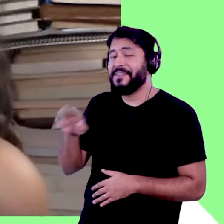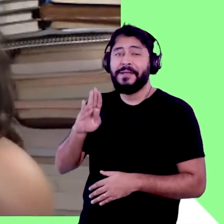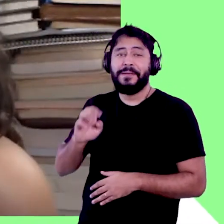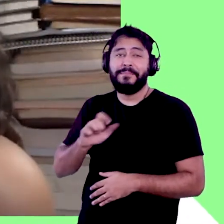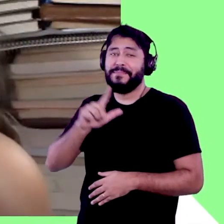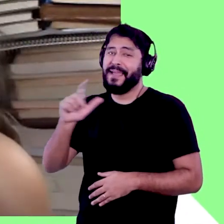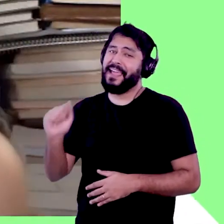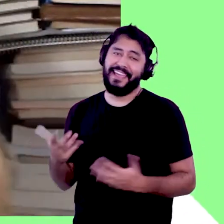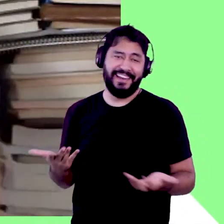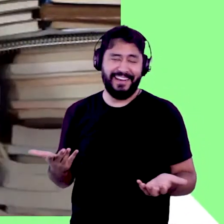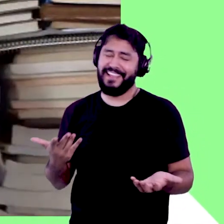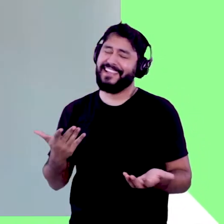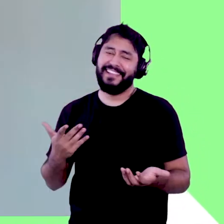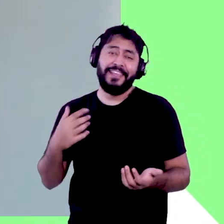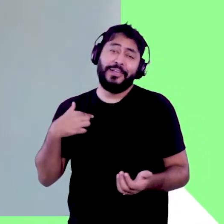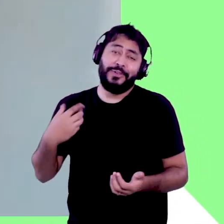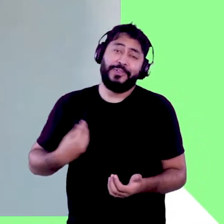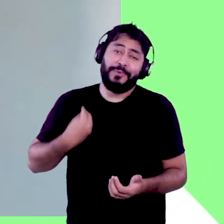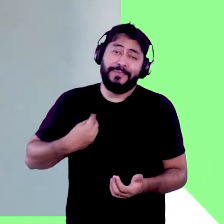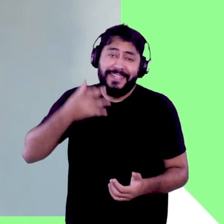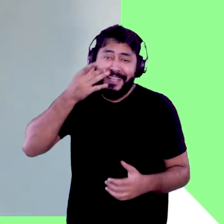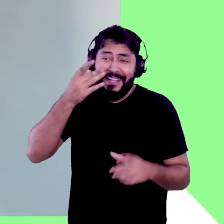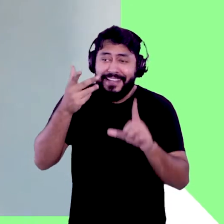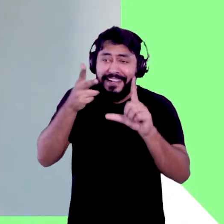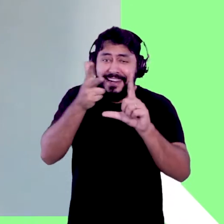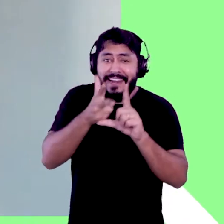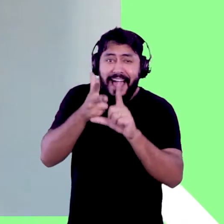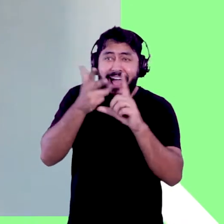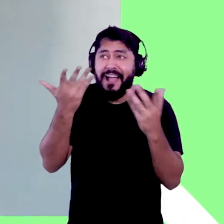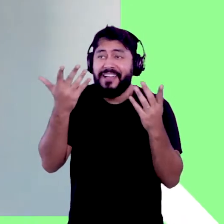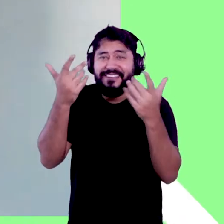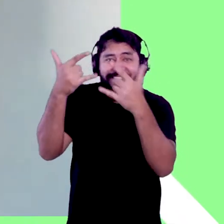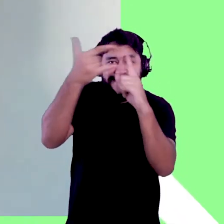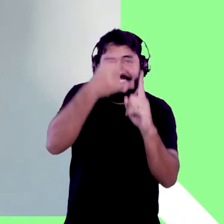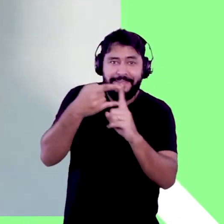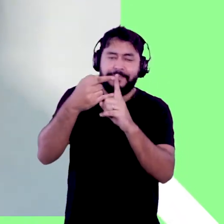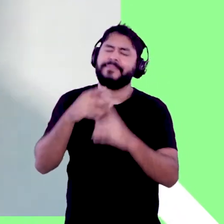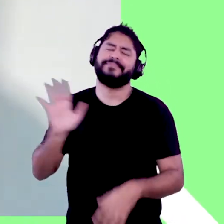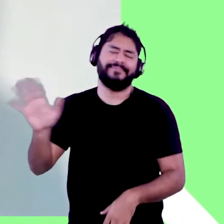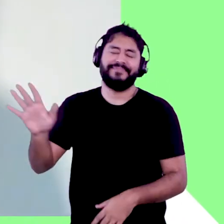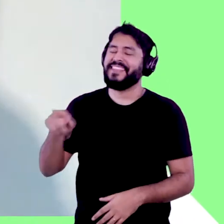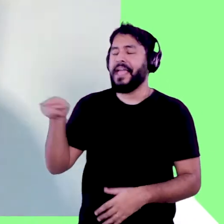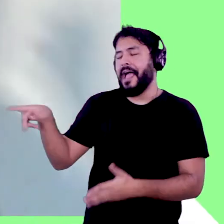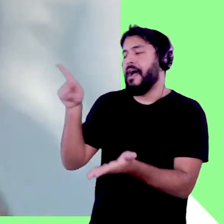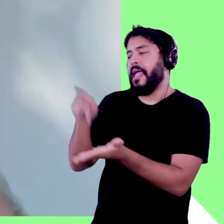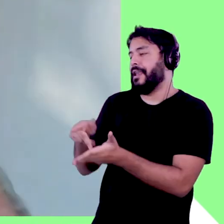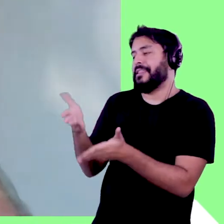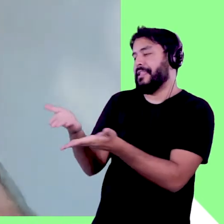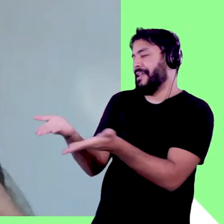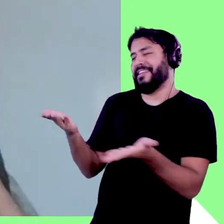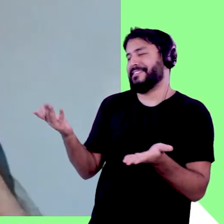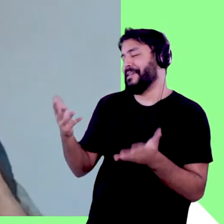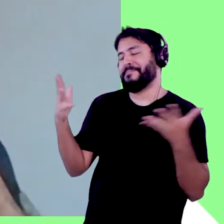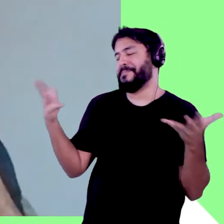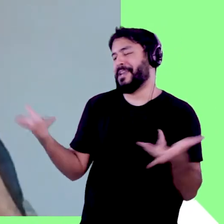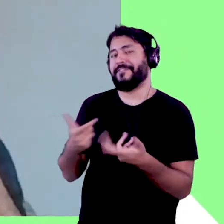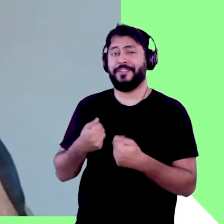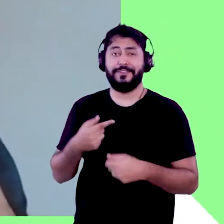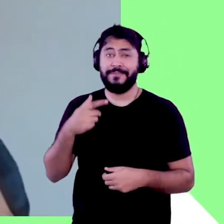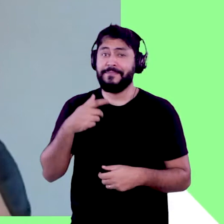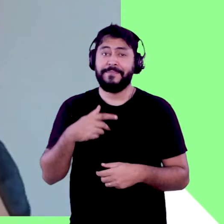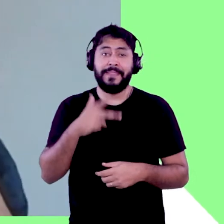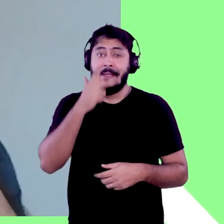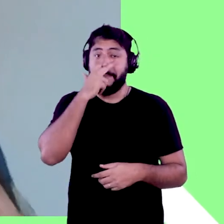tô numa live. É a realidade é essa. Eu Essa é a acho realidade. maravilhoso. Acaba